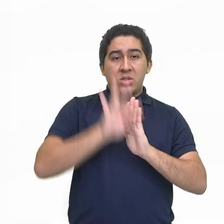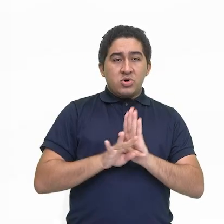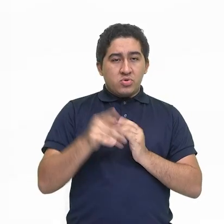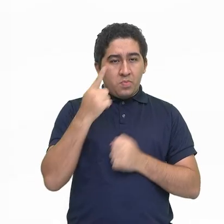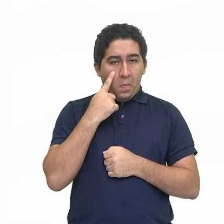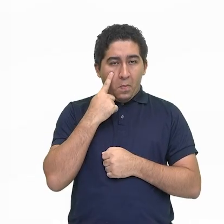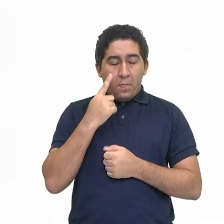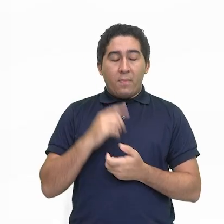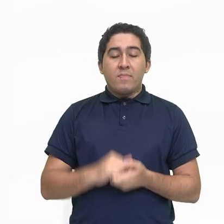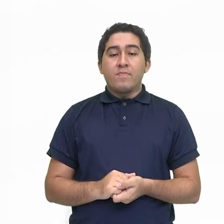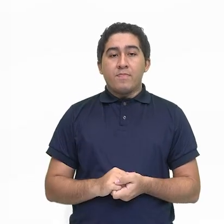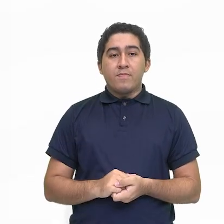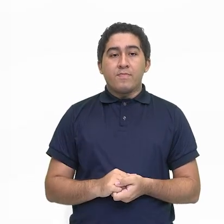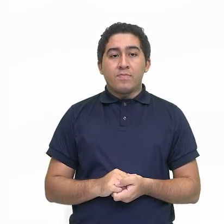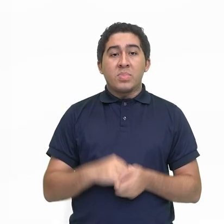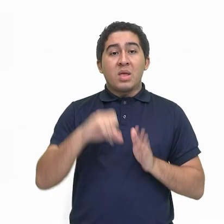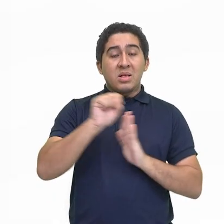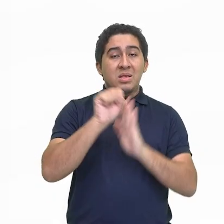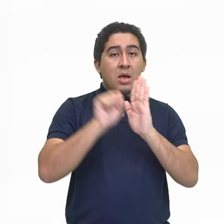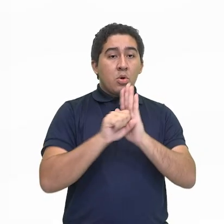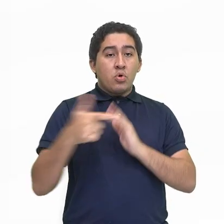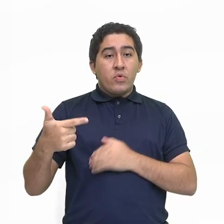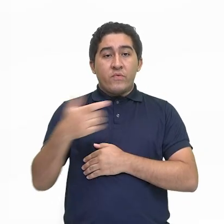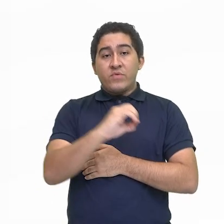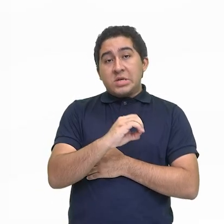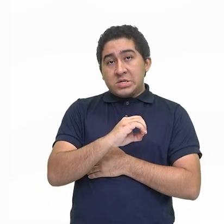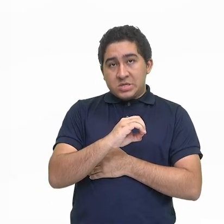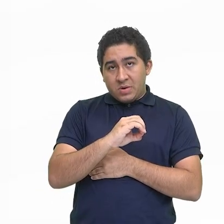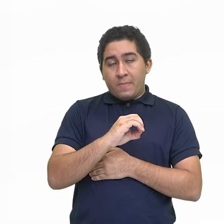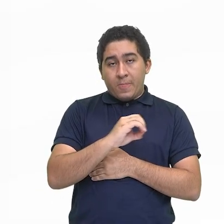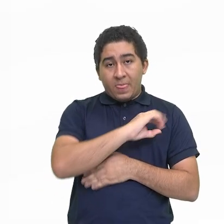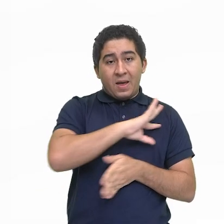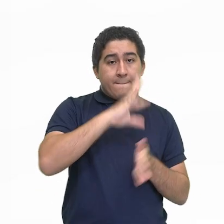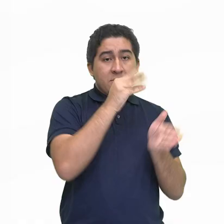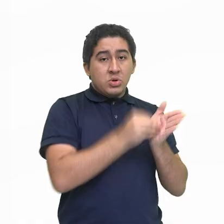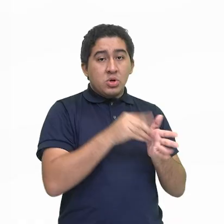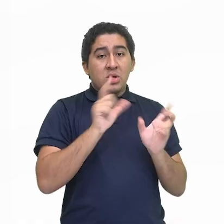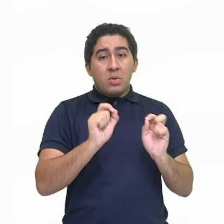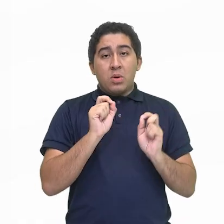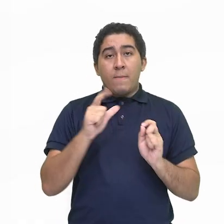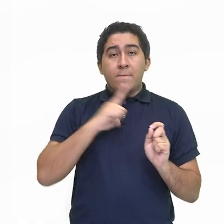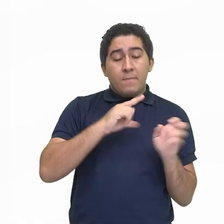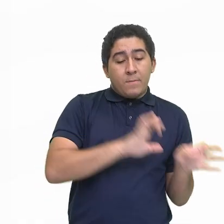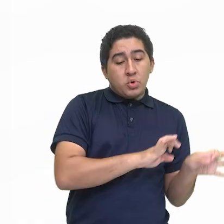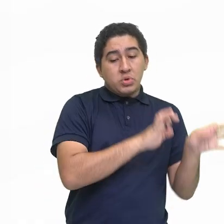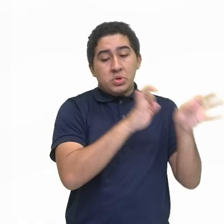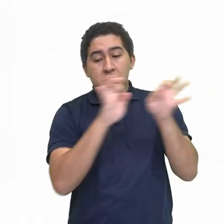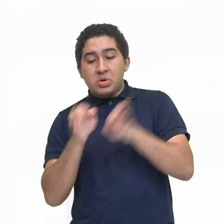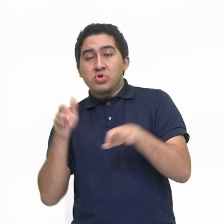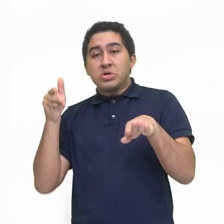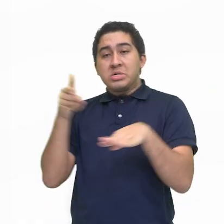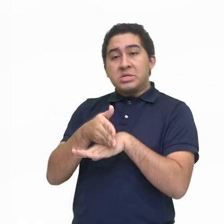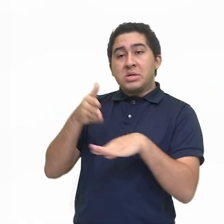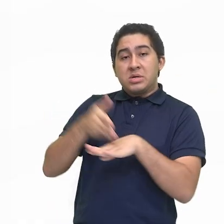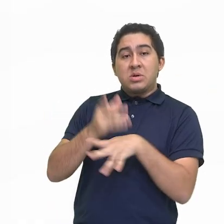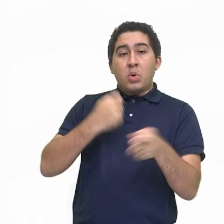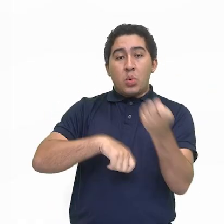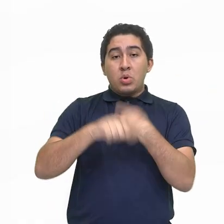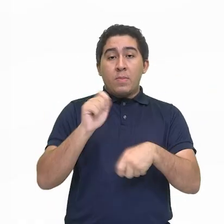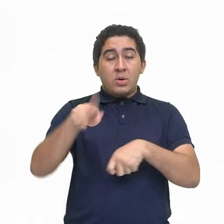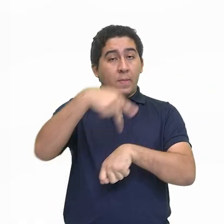galerinha. No século XX, a Amazônia passou por um processo de integração à